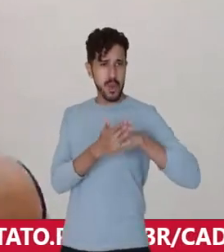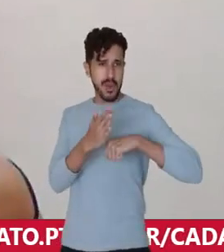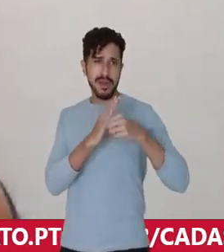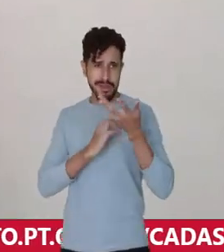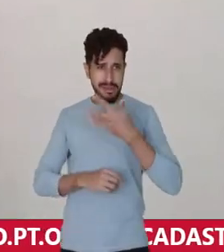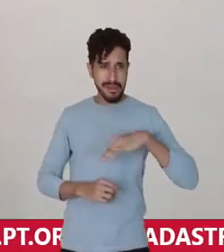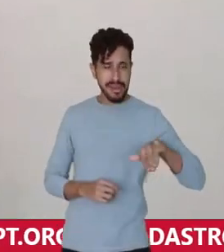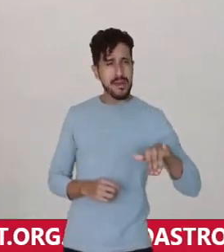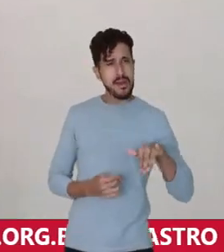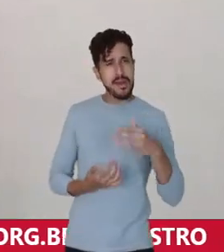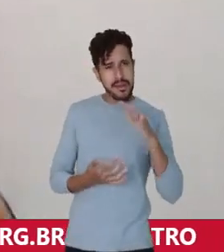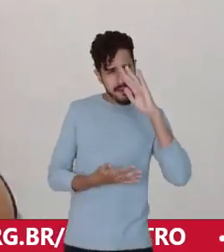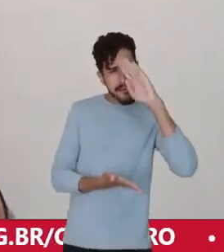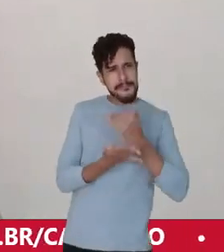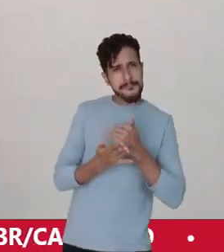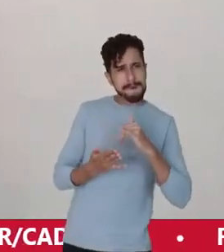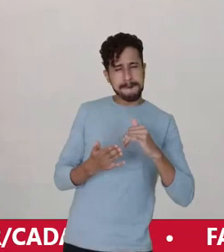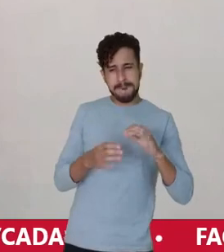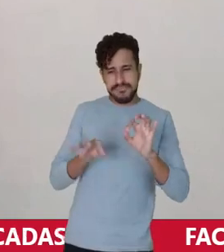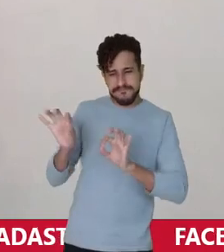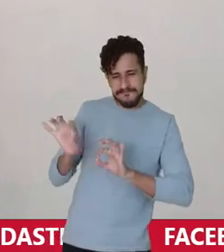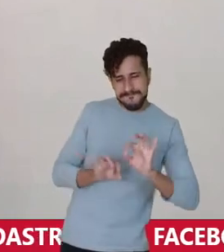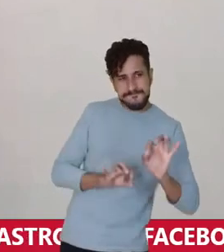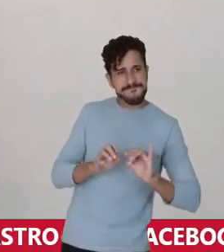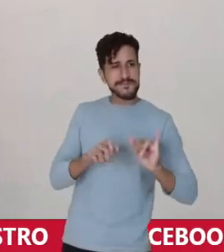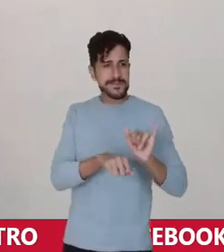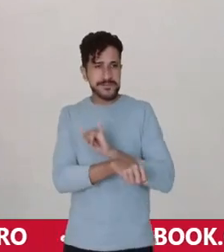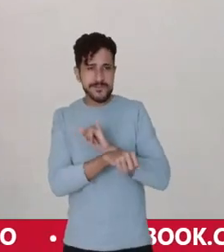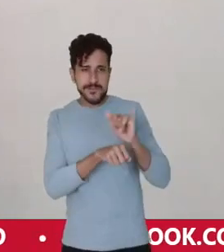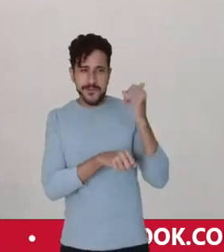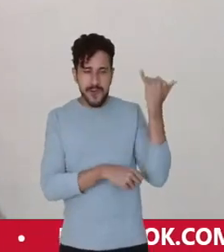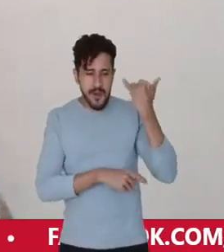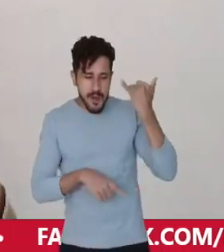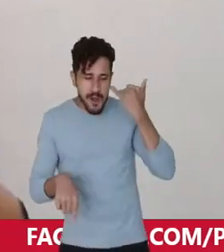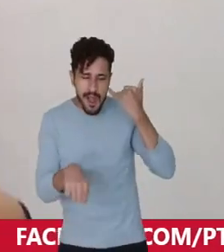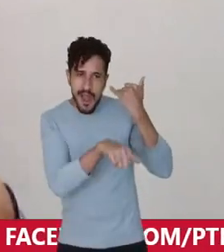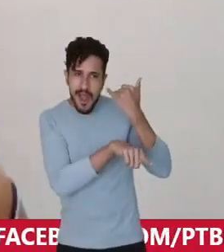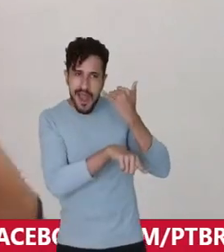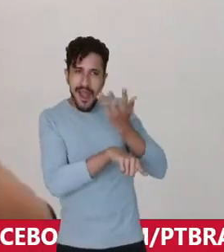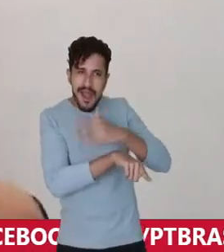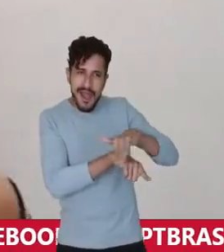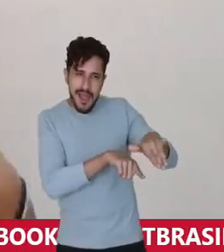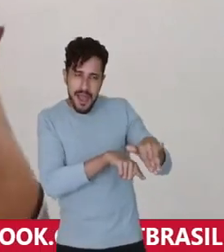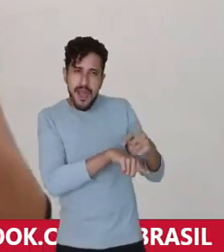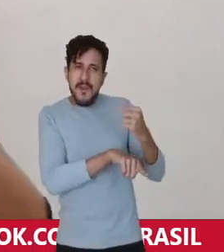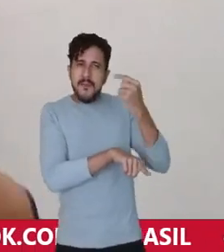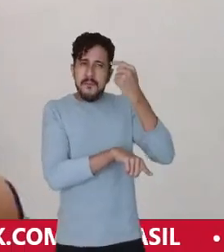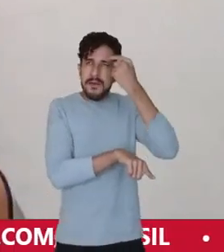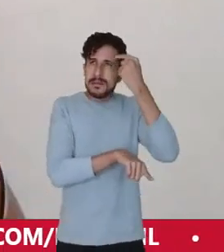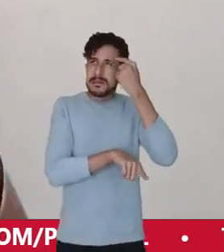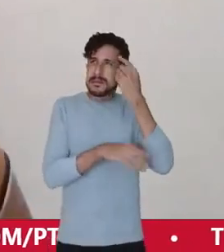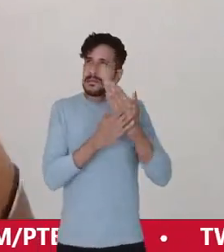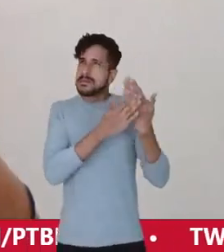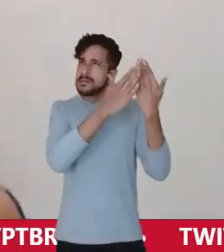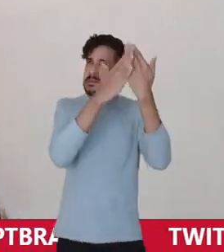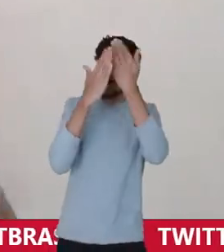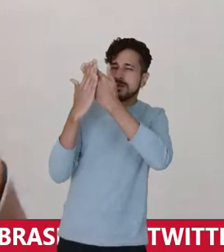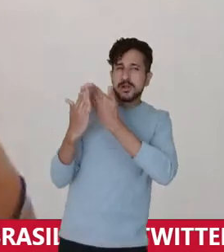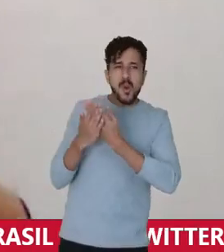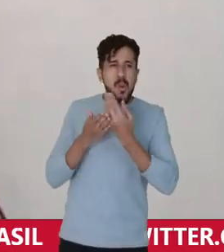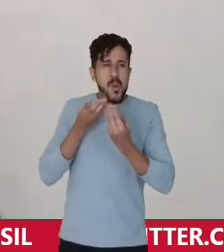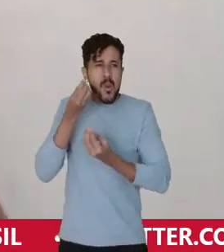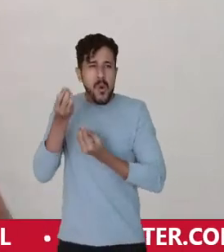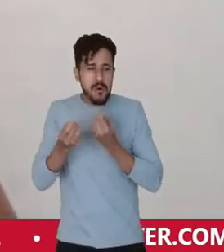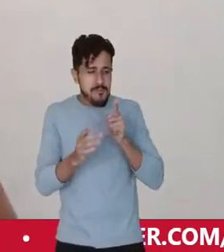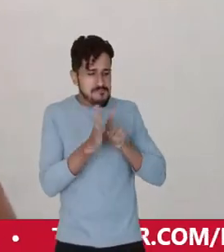acho que almejar estratégias, criar estratégias para ouvi-las e pensar em como